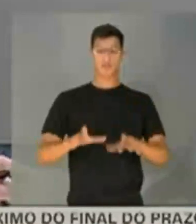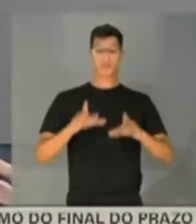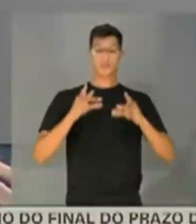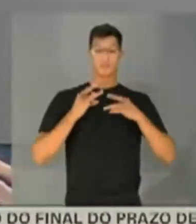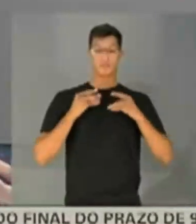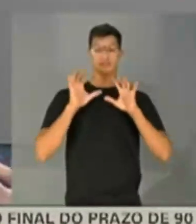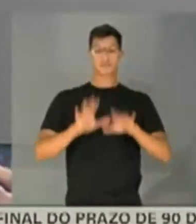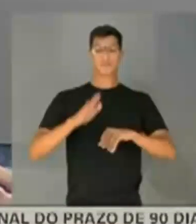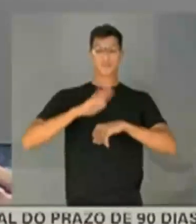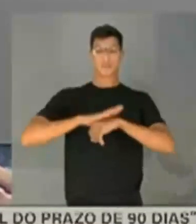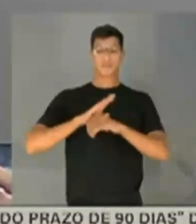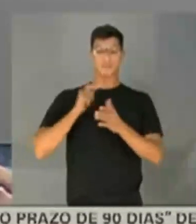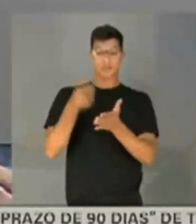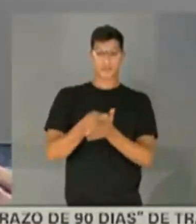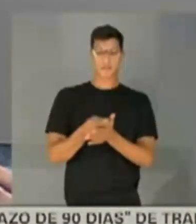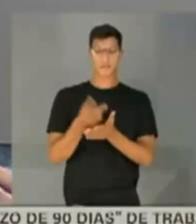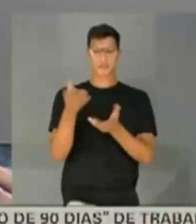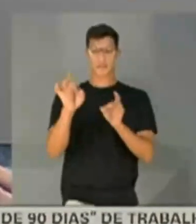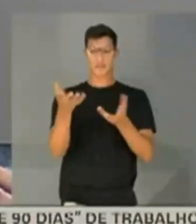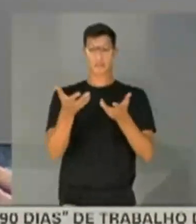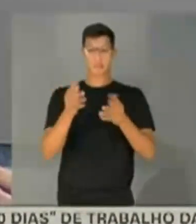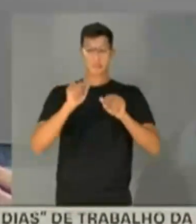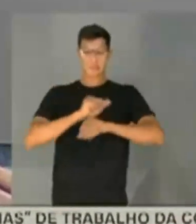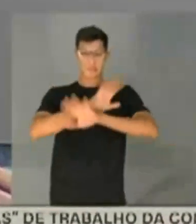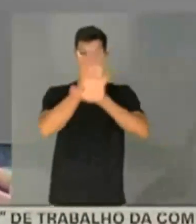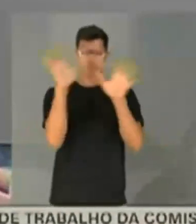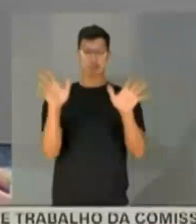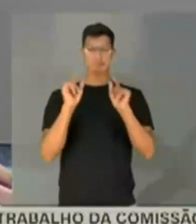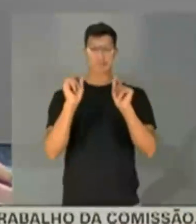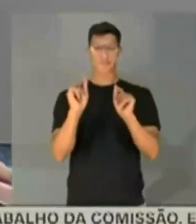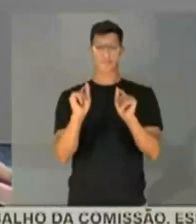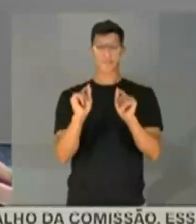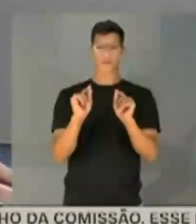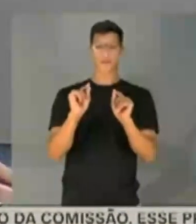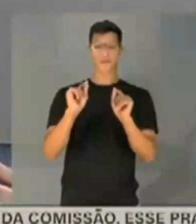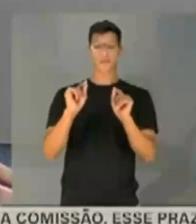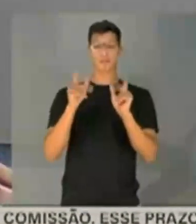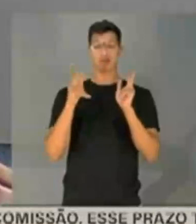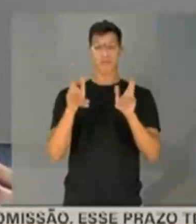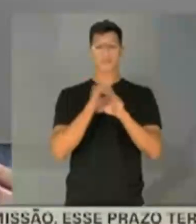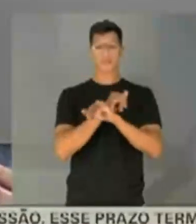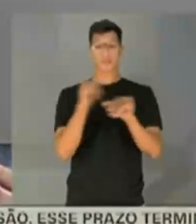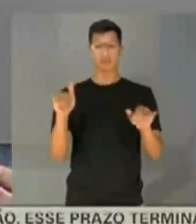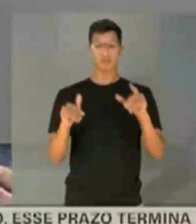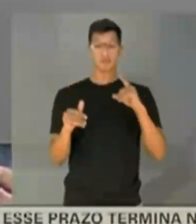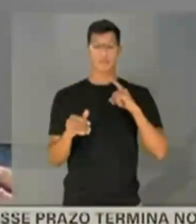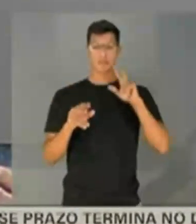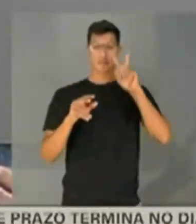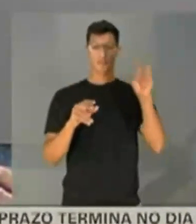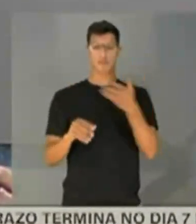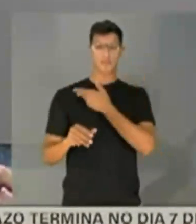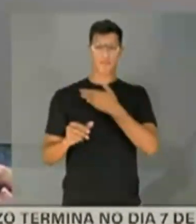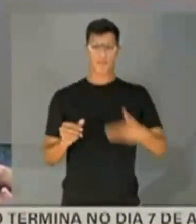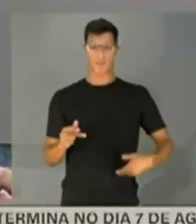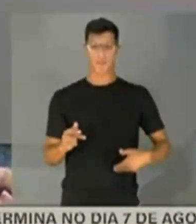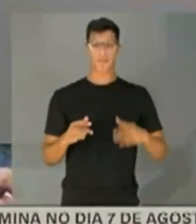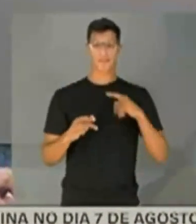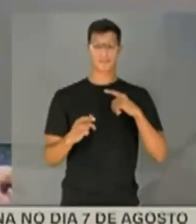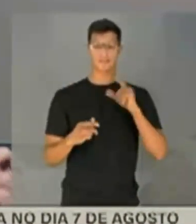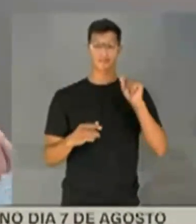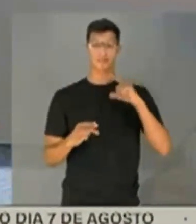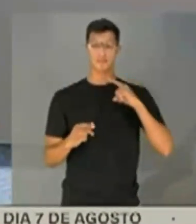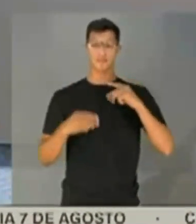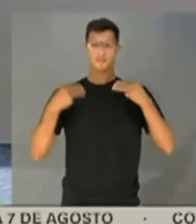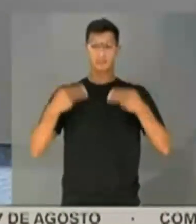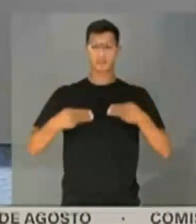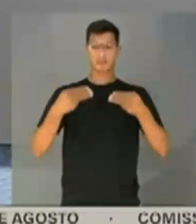e seria feito o pagamento. Eu só queria fazer um esclarecimento, que como eu já citei aqui, a questão de governança que existe